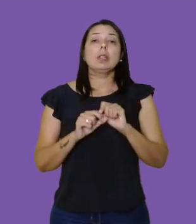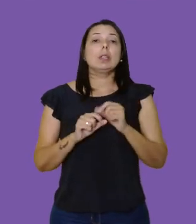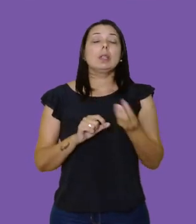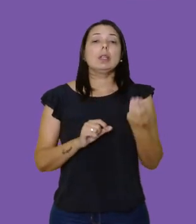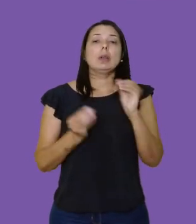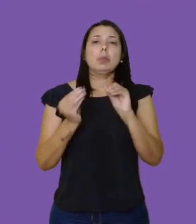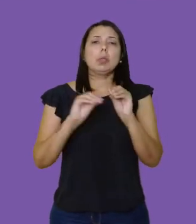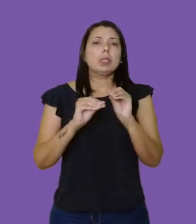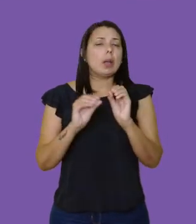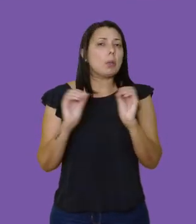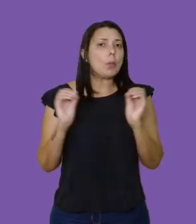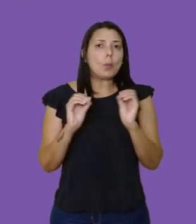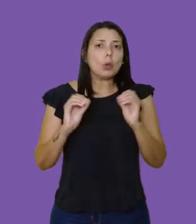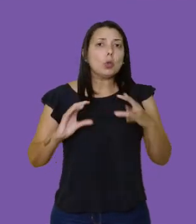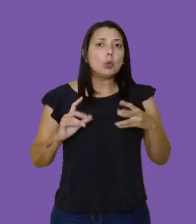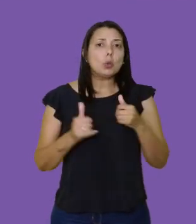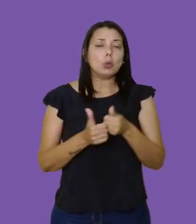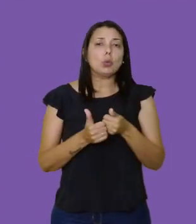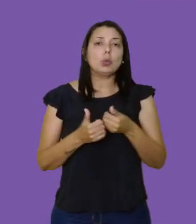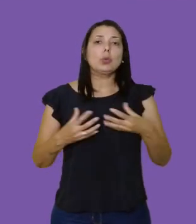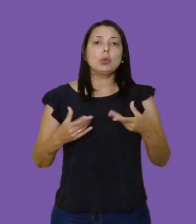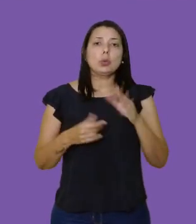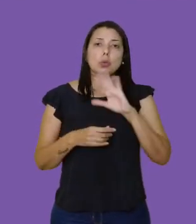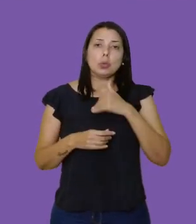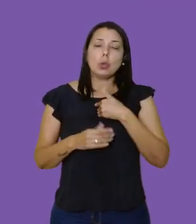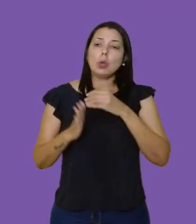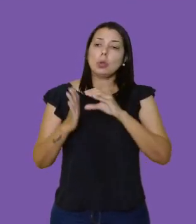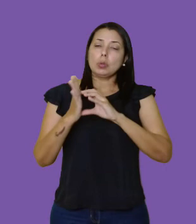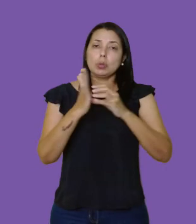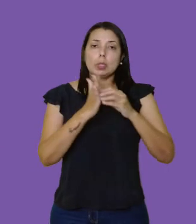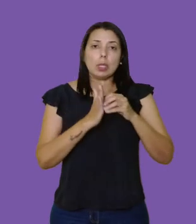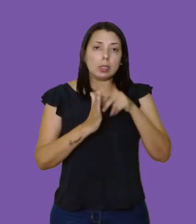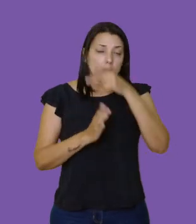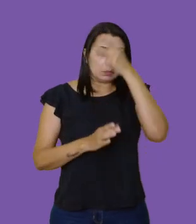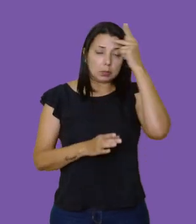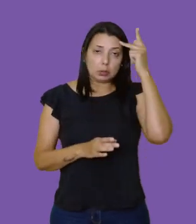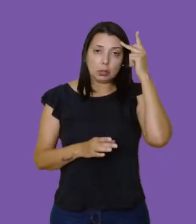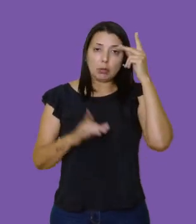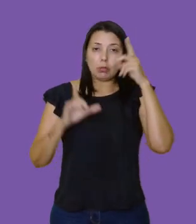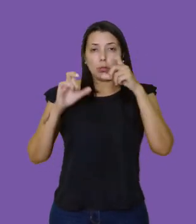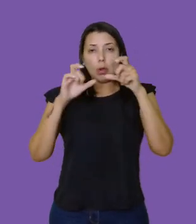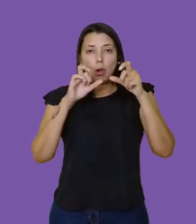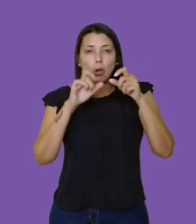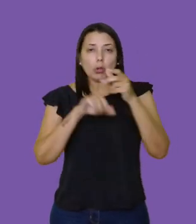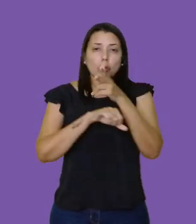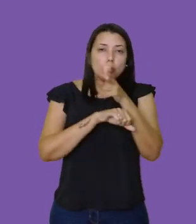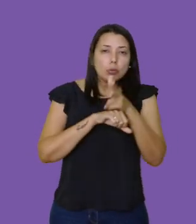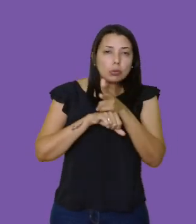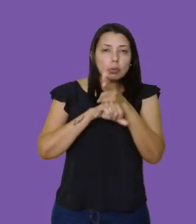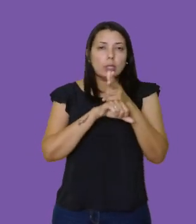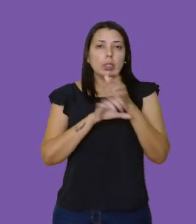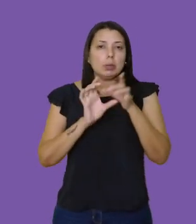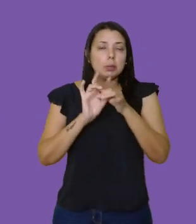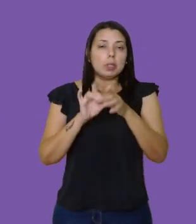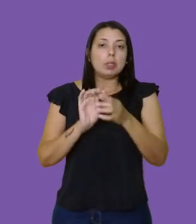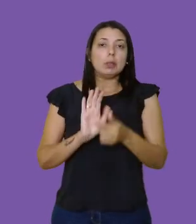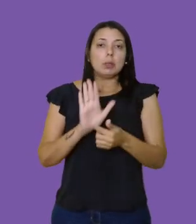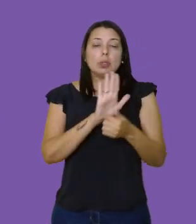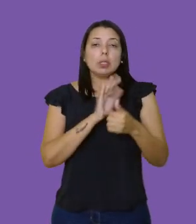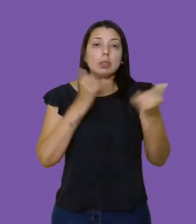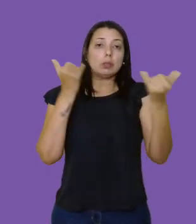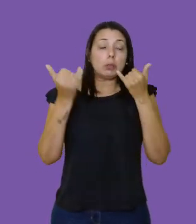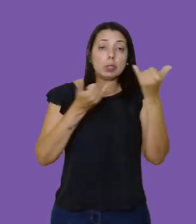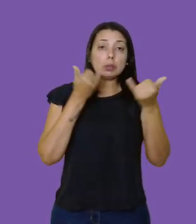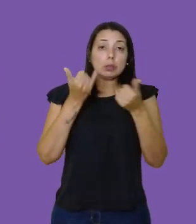postar absolutamente tudo, né? Todos os nossos dados pessoais ou fotos ou vídeos que permitam revelar